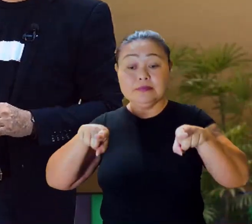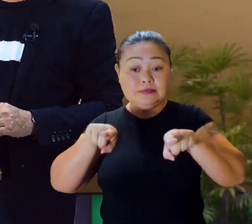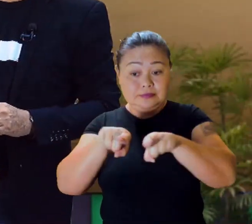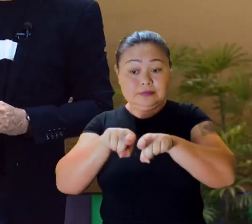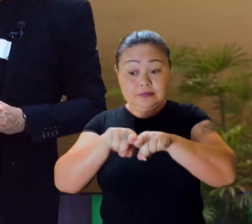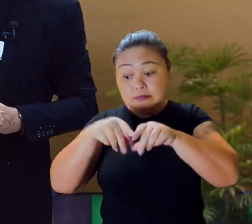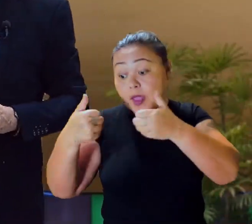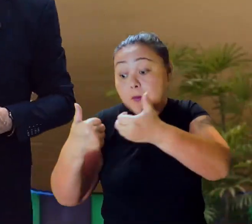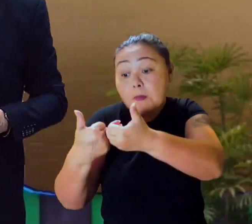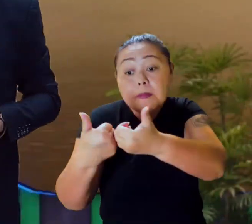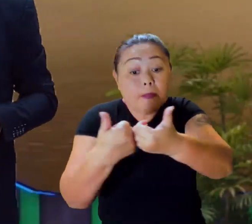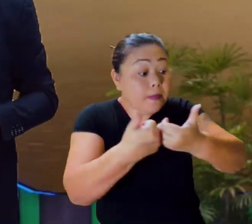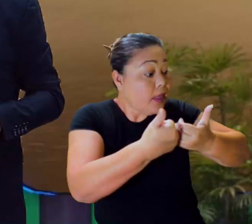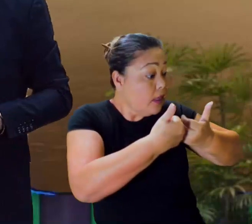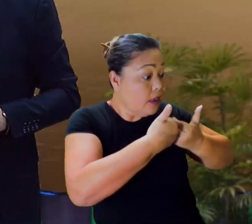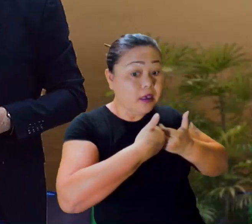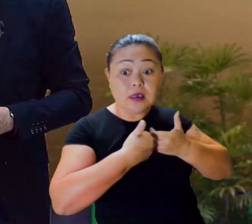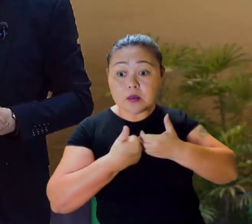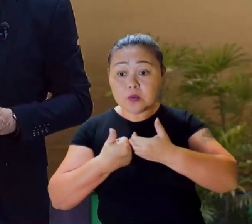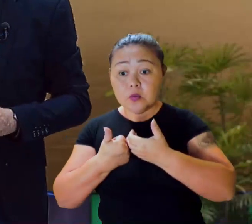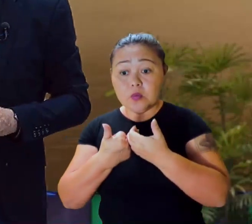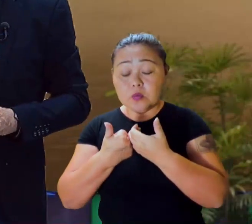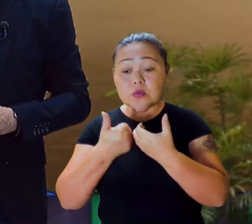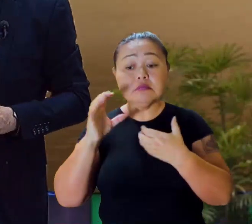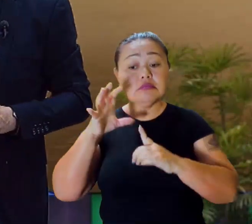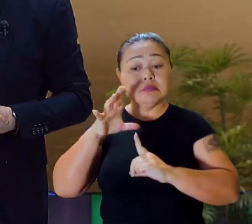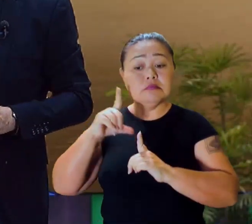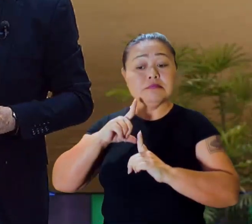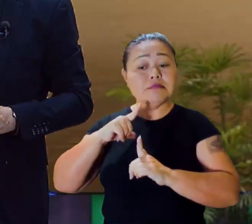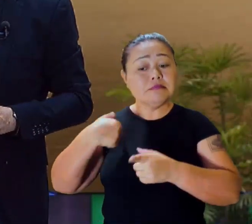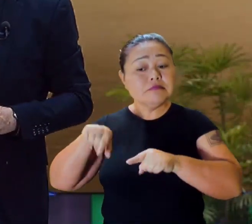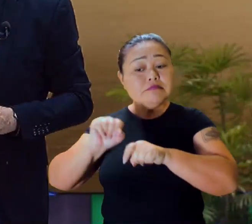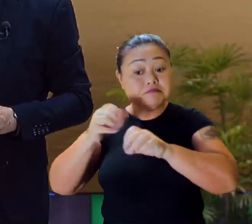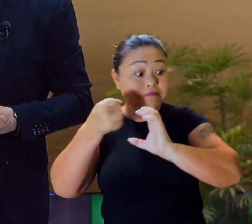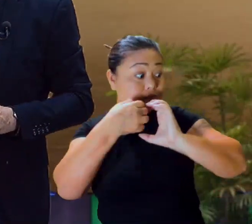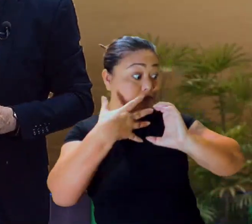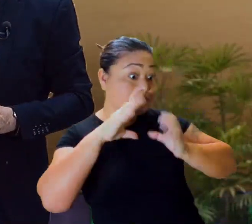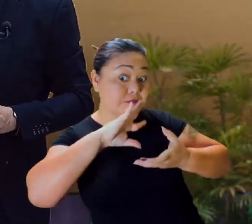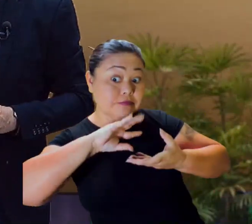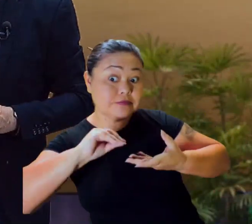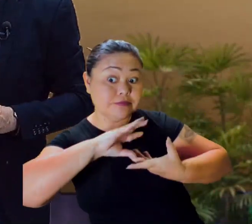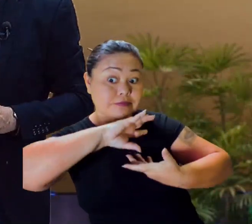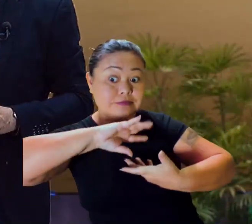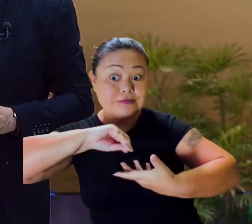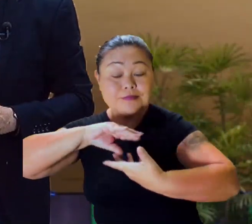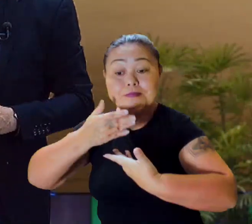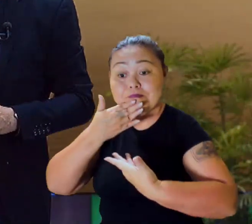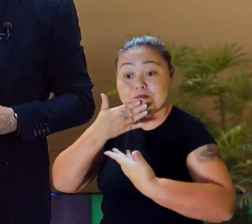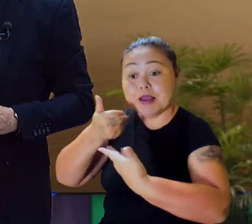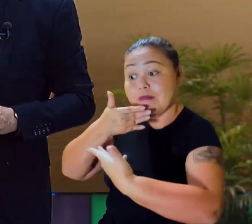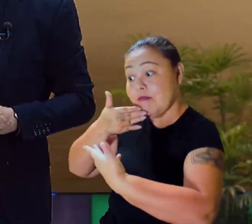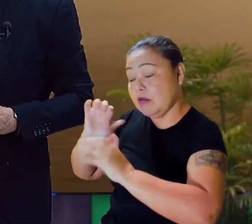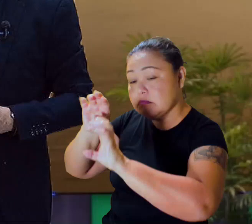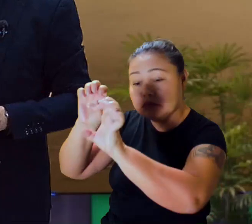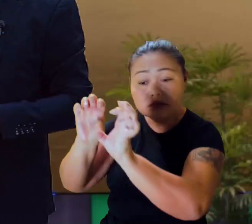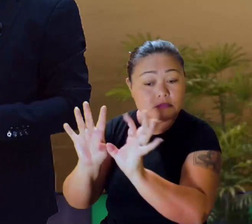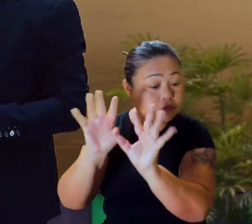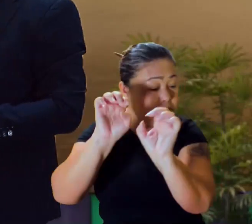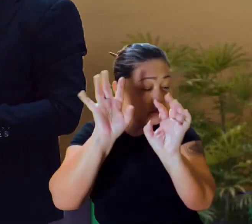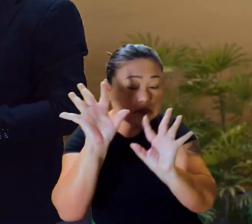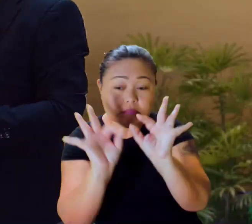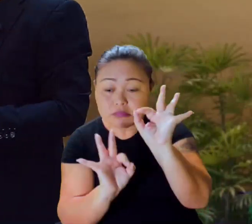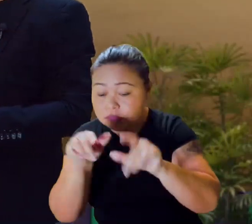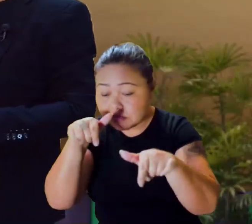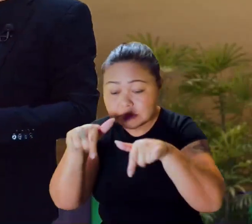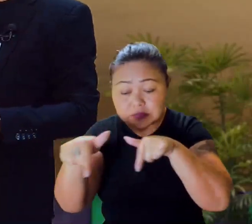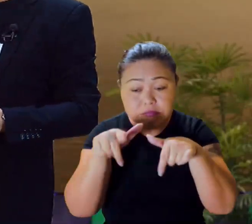também, que está próxima a uma cidade também que exerce essa influência, ela quer ter essas características. E ela começa a melhorar a sua estrutura, os seus